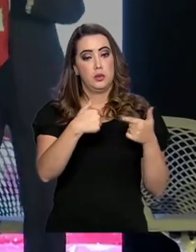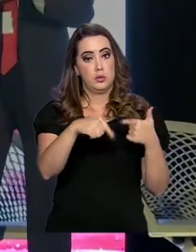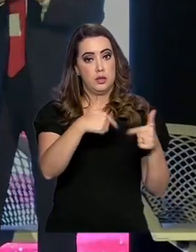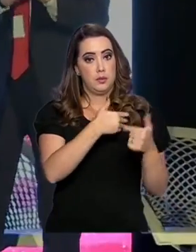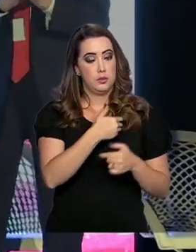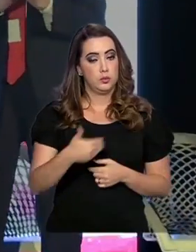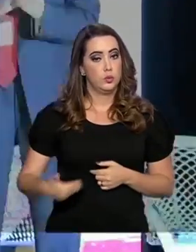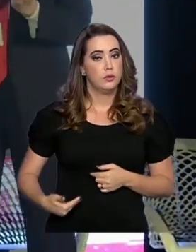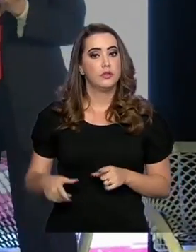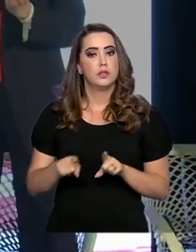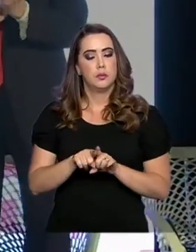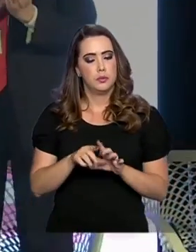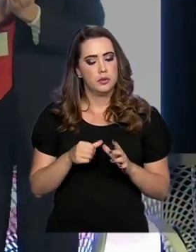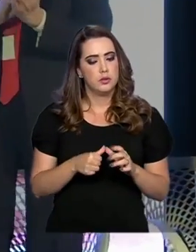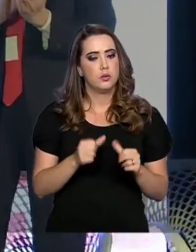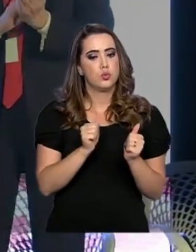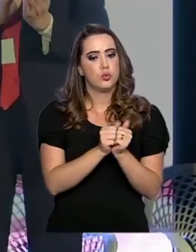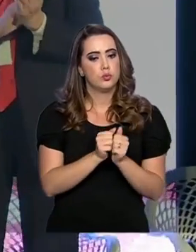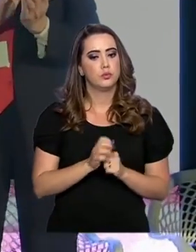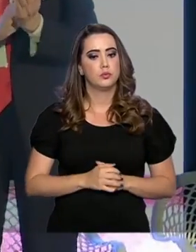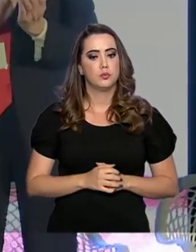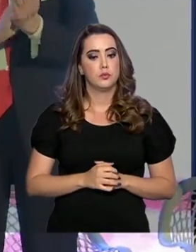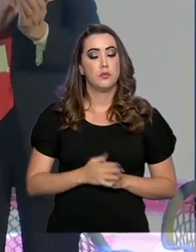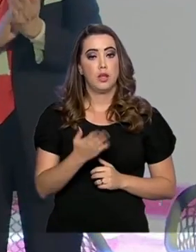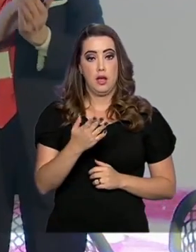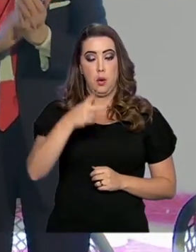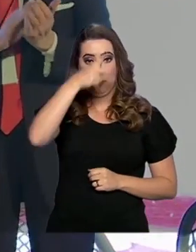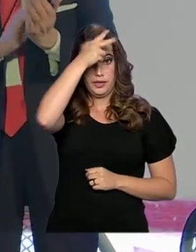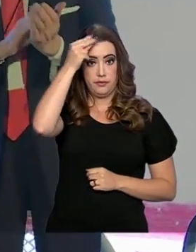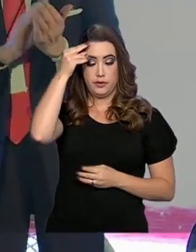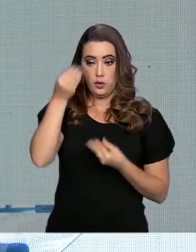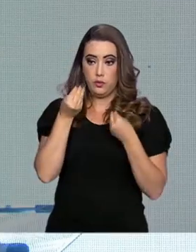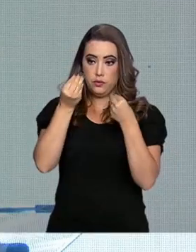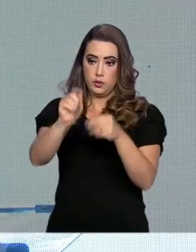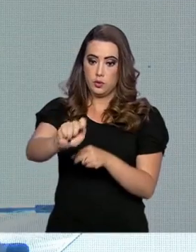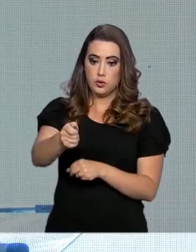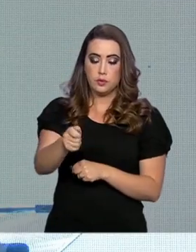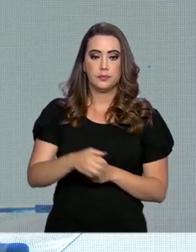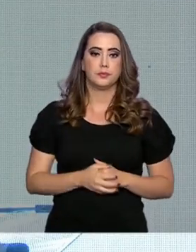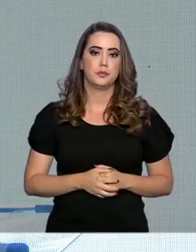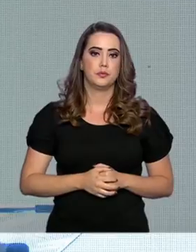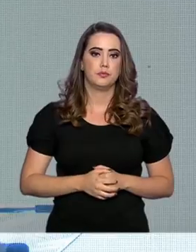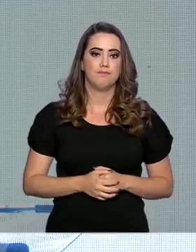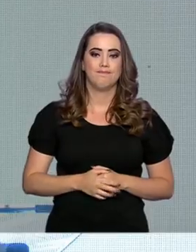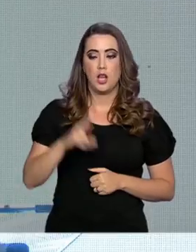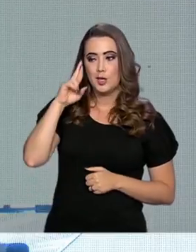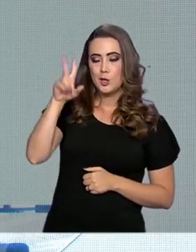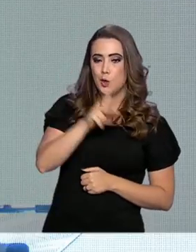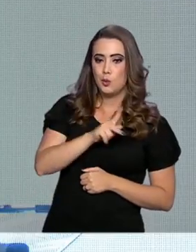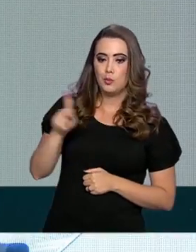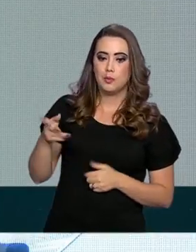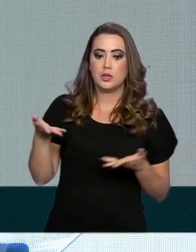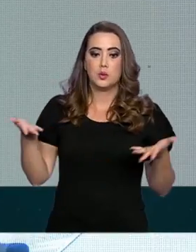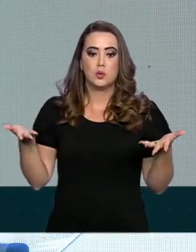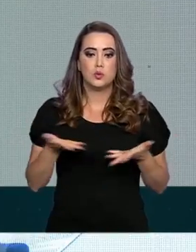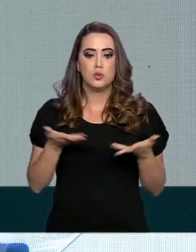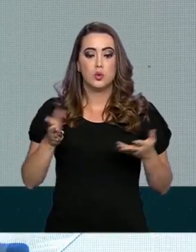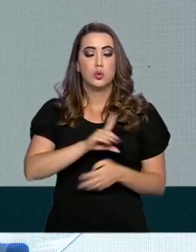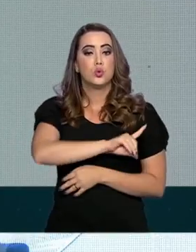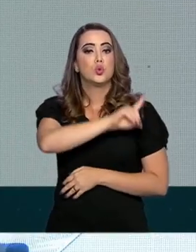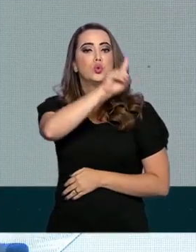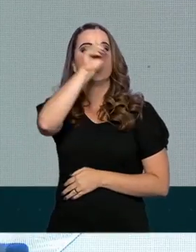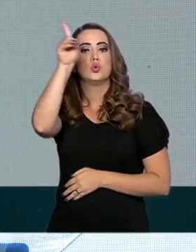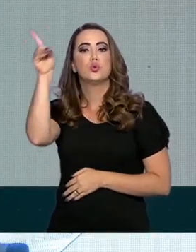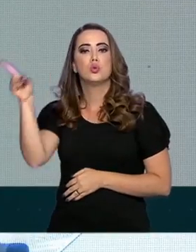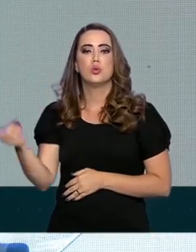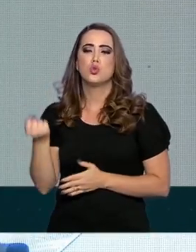Bolsonaro recebeu das mãos do prefeito de Miami as chaves da cidade. Senhor presidente, hoje é um dia